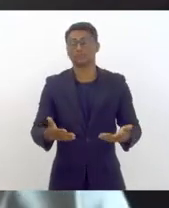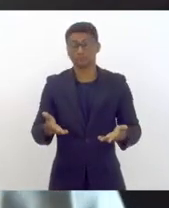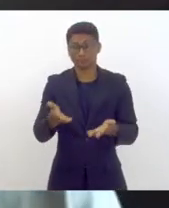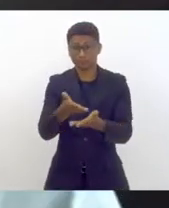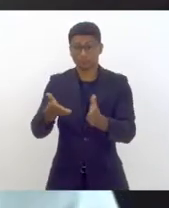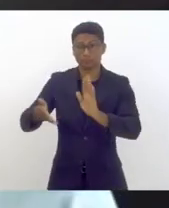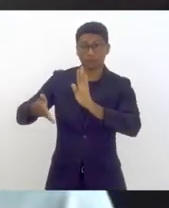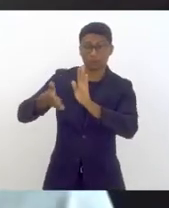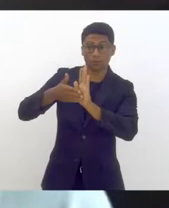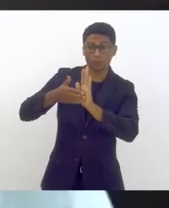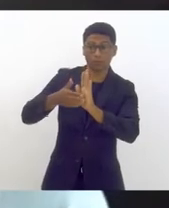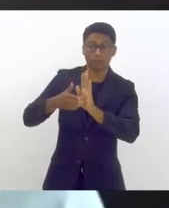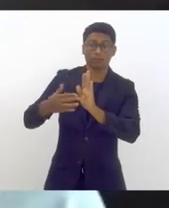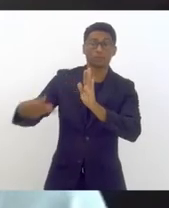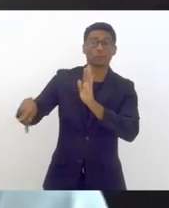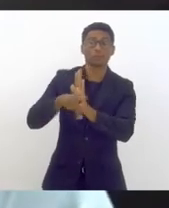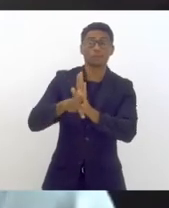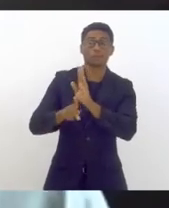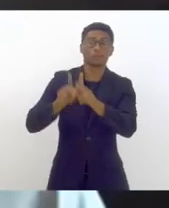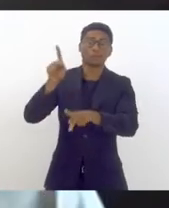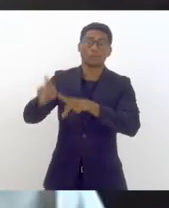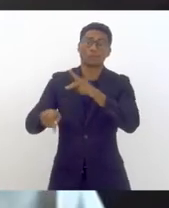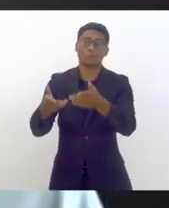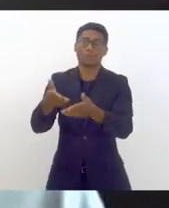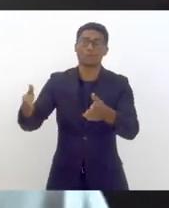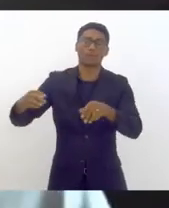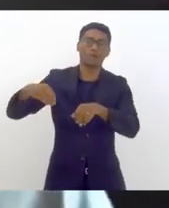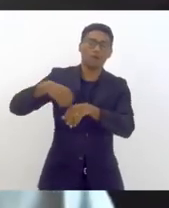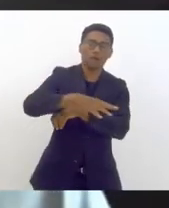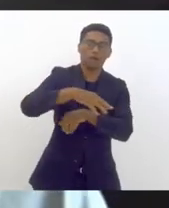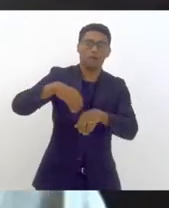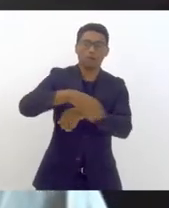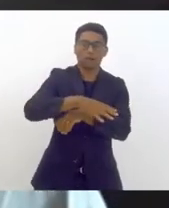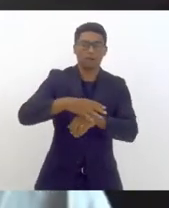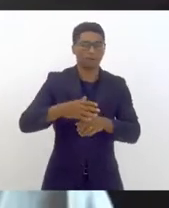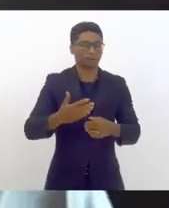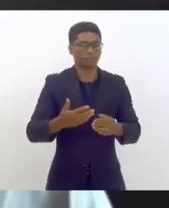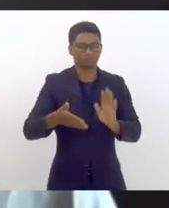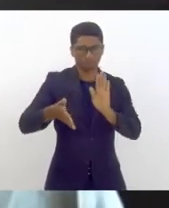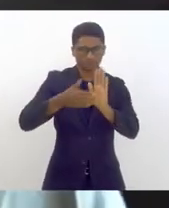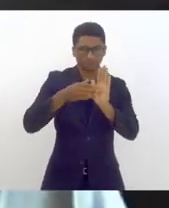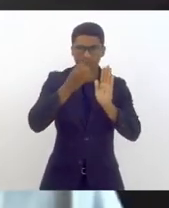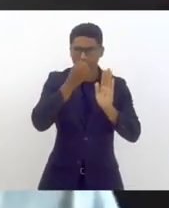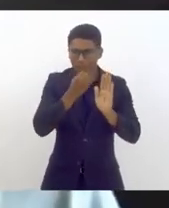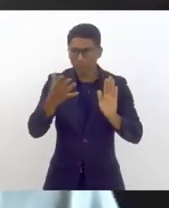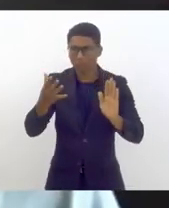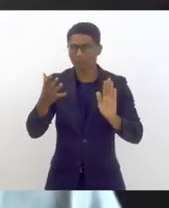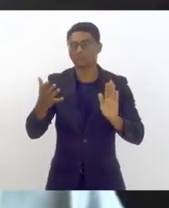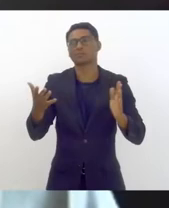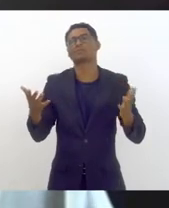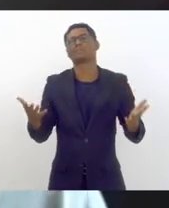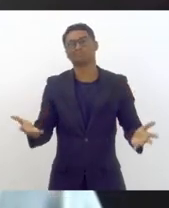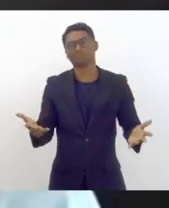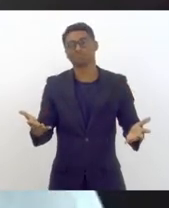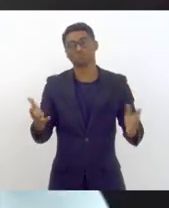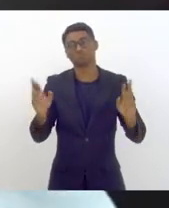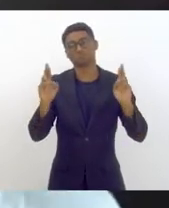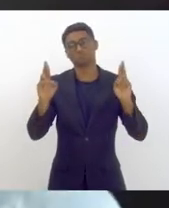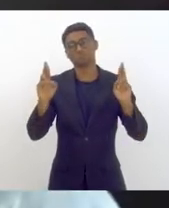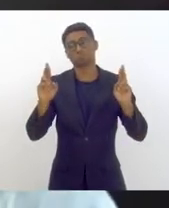legislativas oriundas da população, de diversos segmentos que tenham boas propostas e que esperam que eles se tornem lei